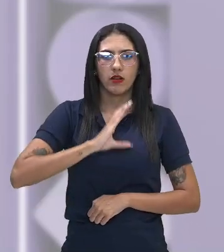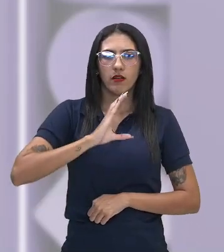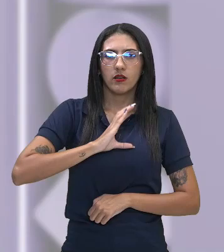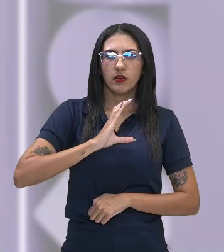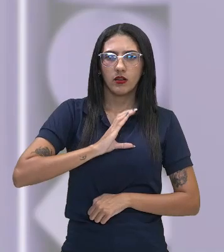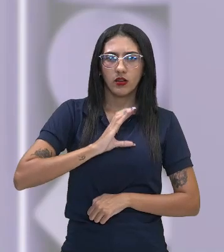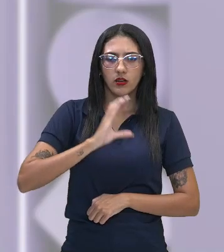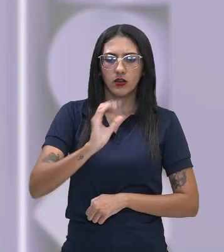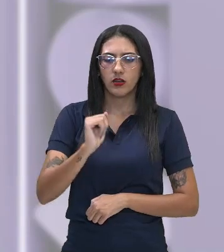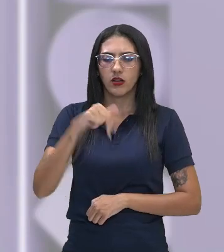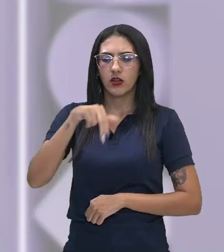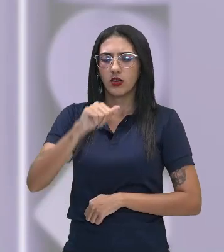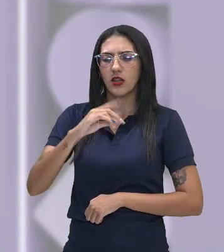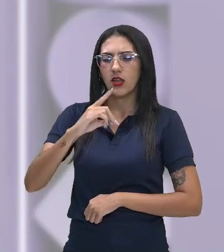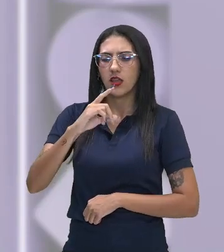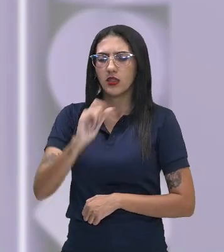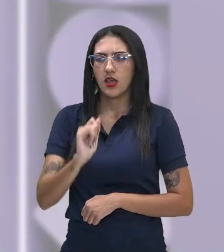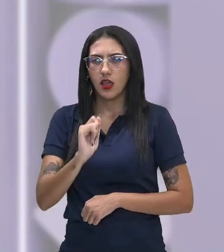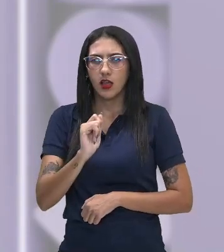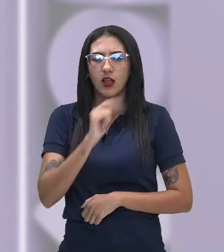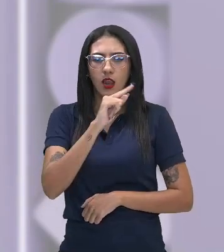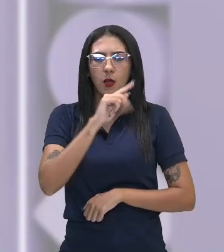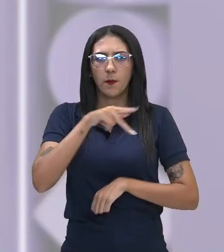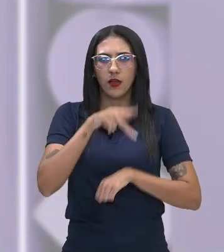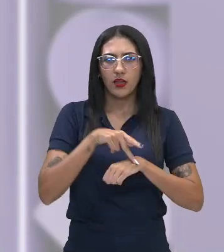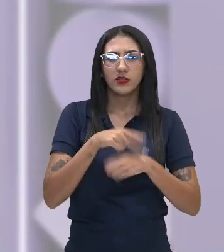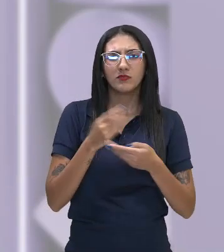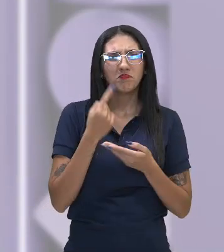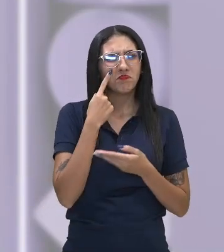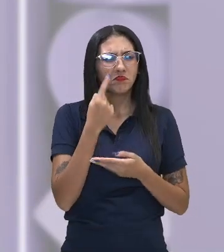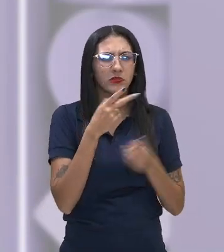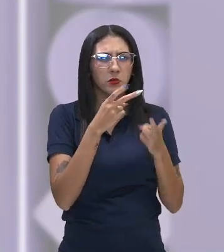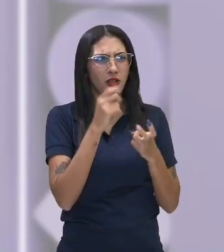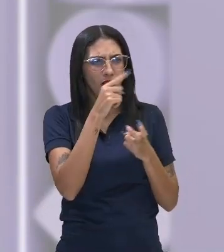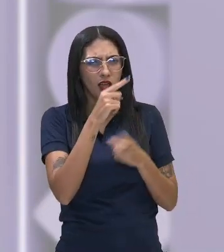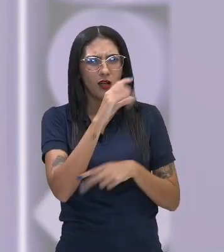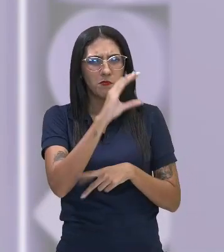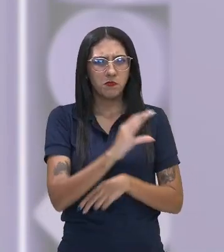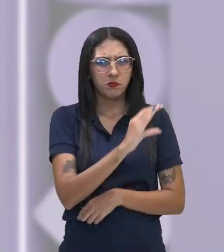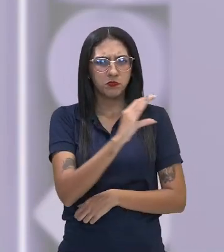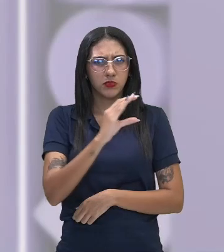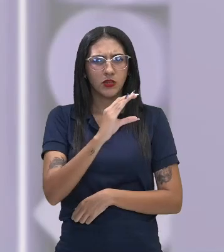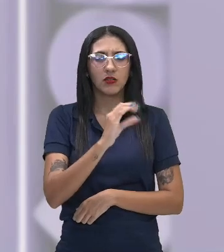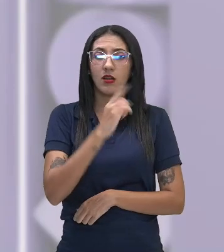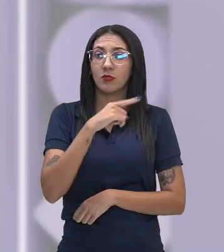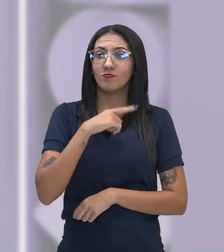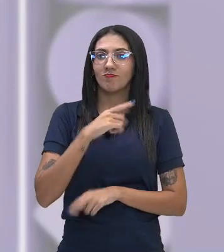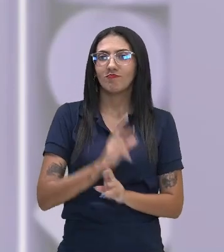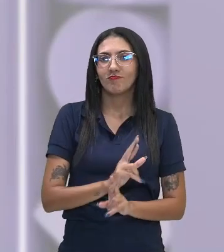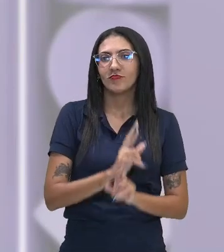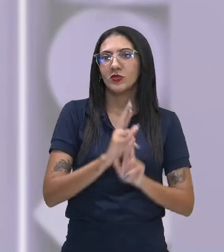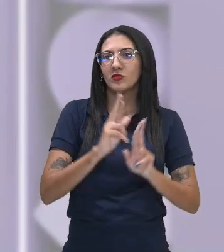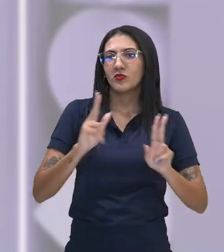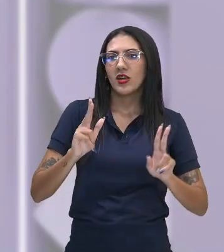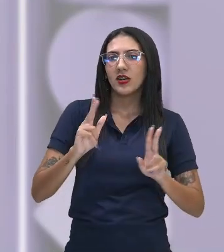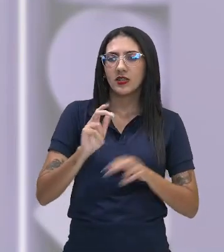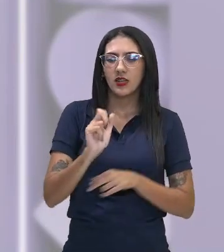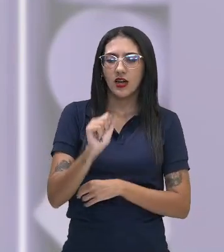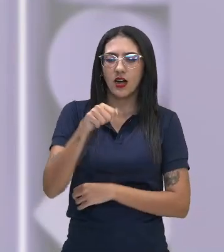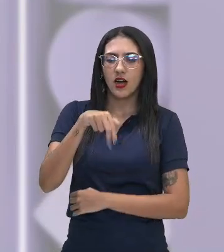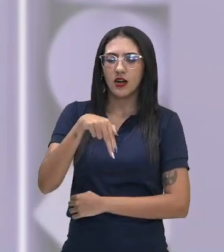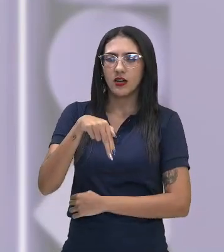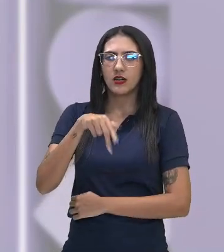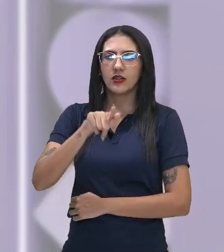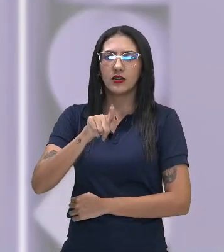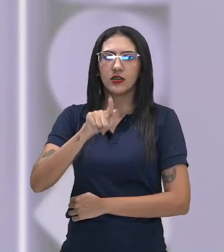você vai ver que a grande maioria das pessoas não são católicas romanas, são anglicanas. Então, a igreja maior lá no